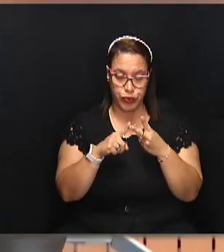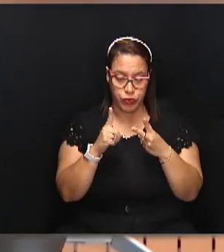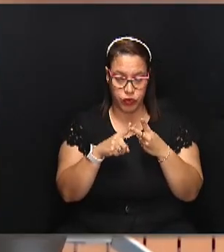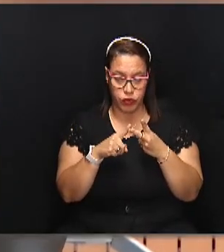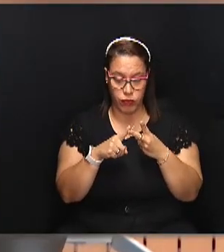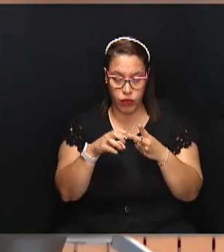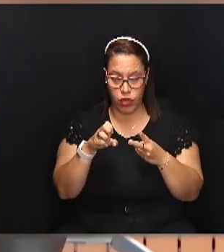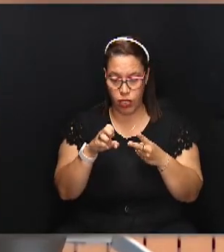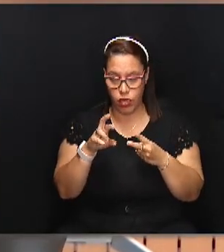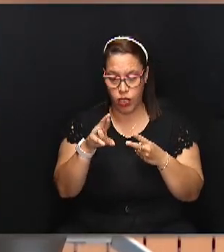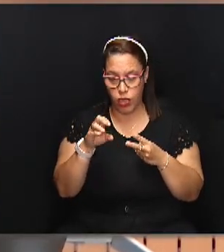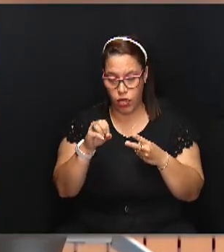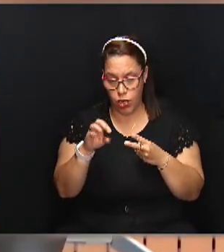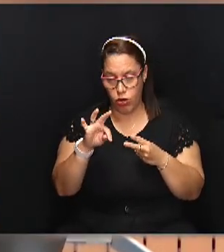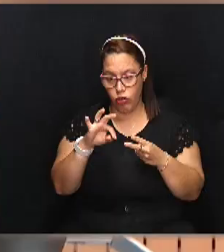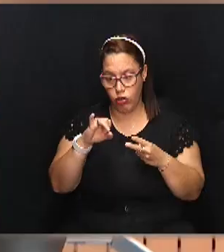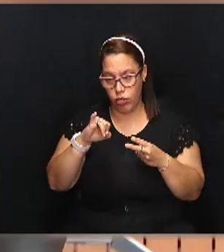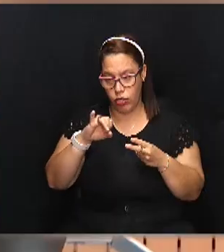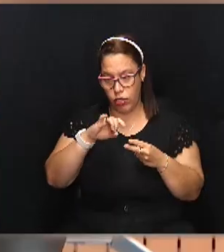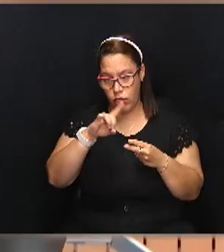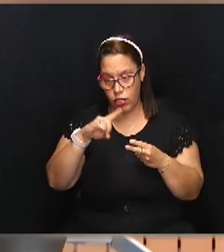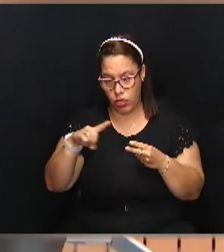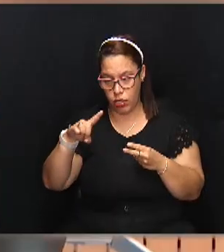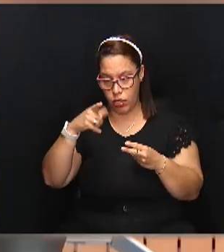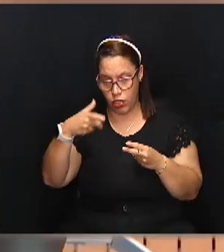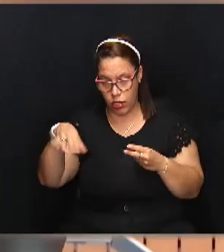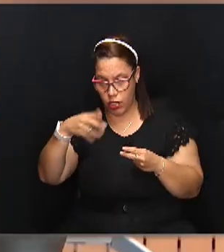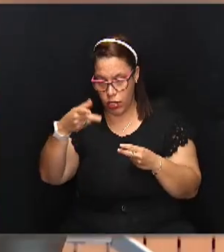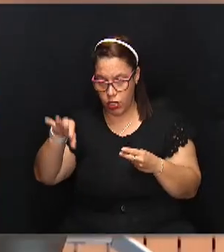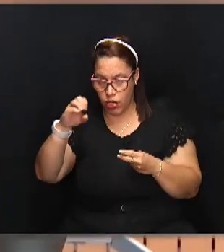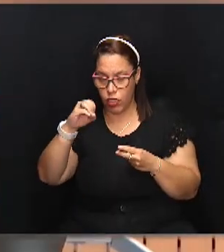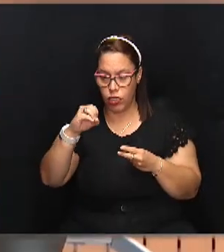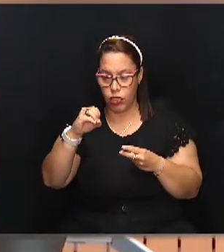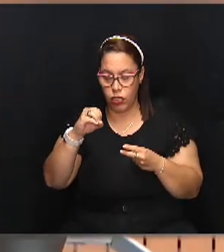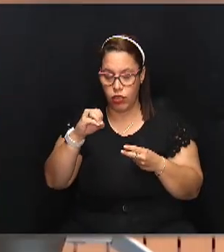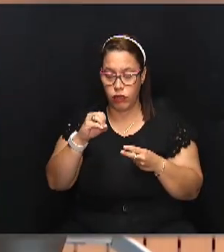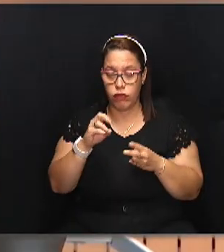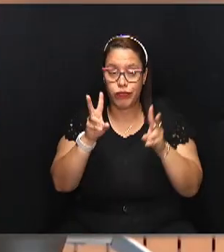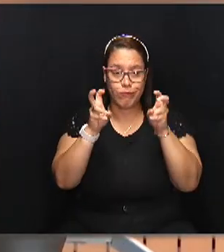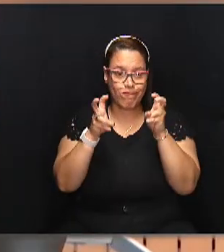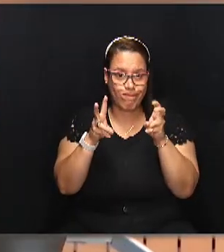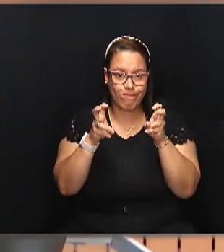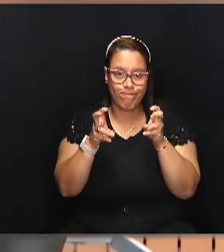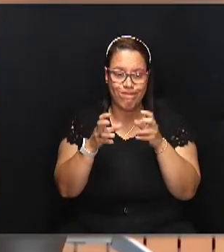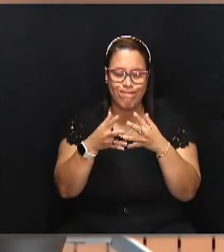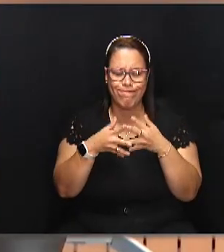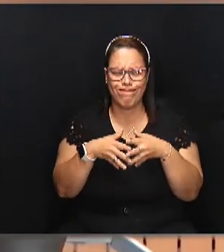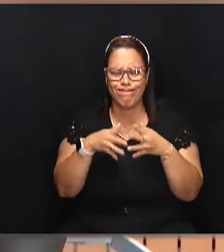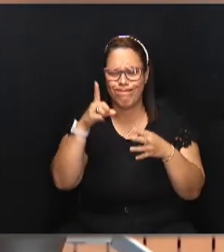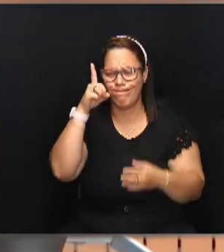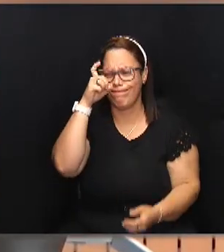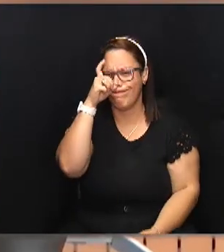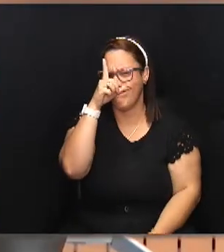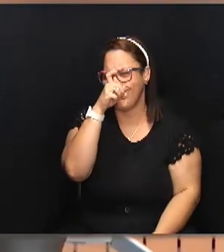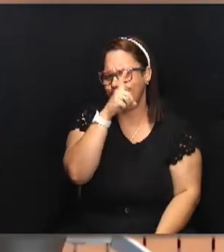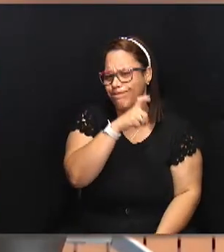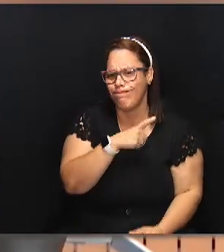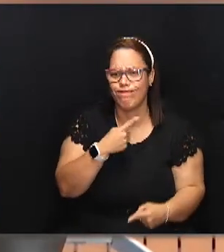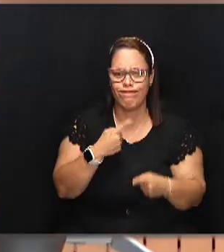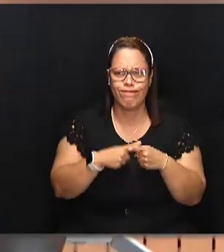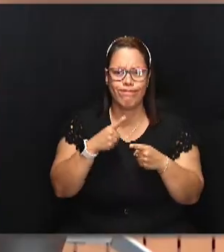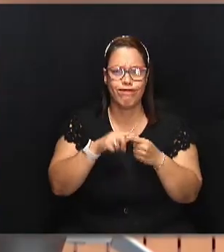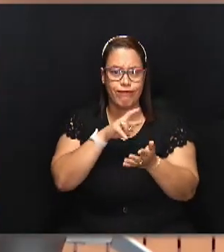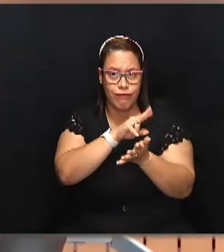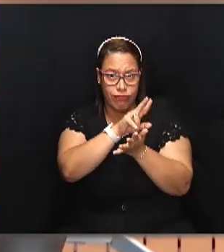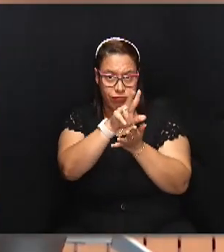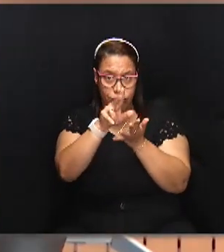da erotização. E nós sabemos que esse é um tema muito complexo, porque tem vários